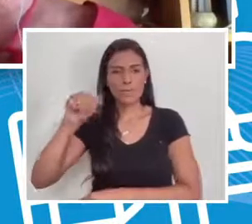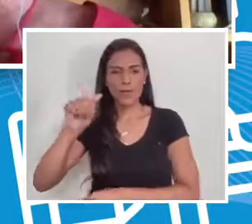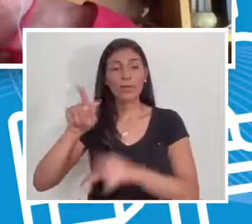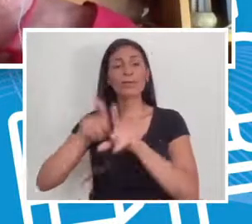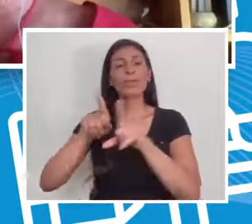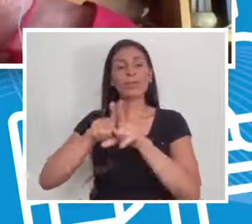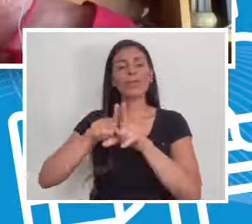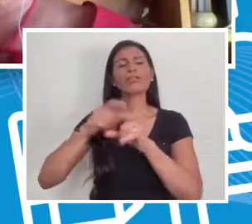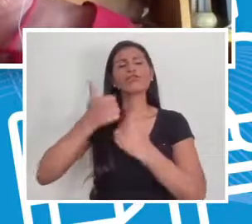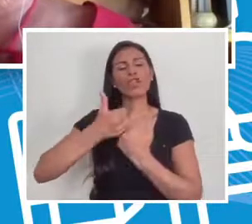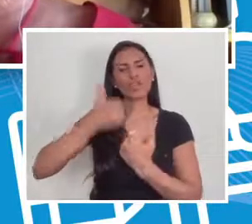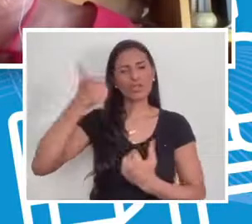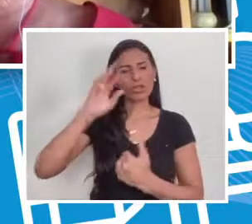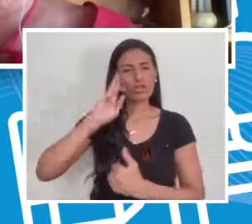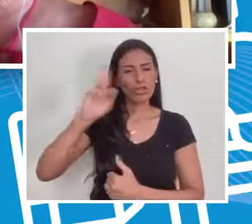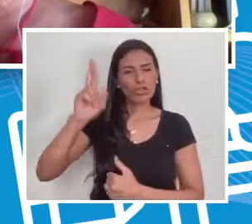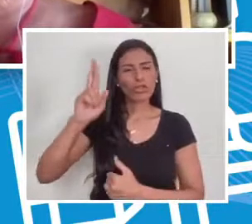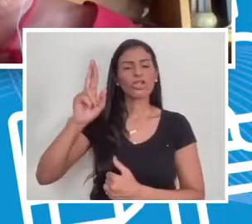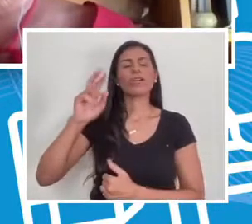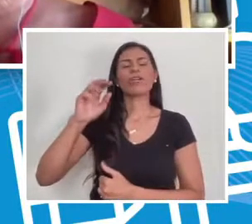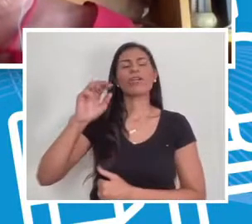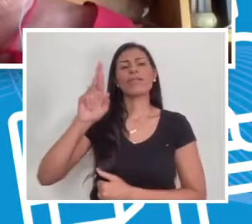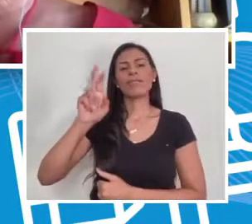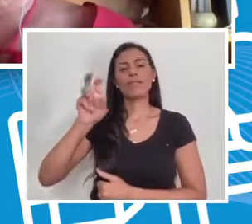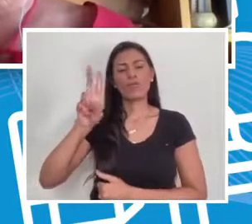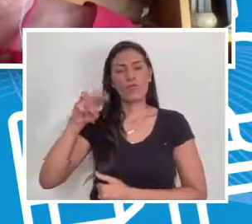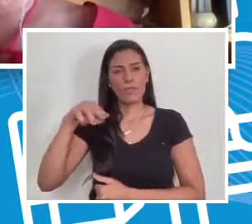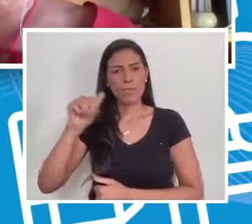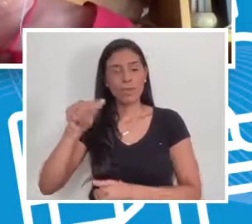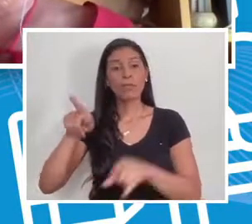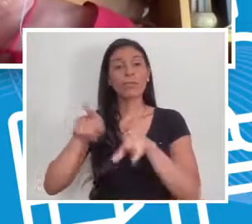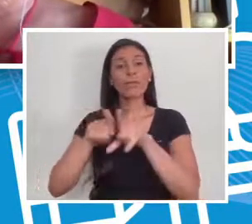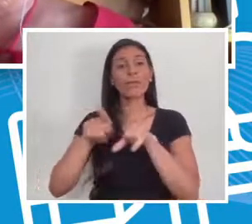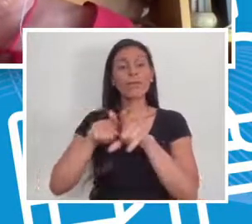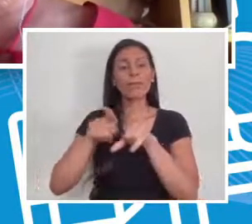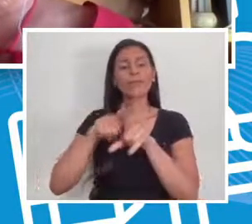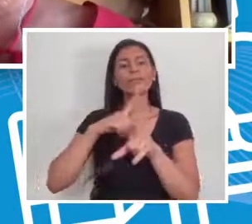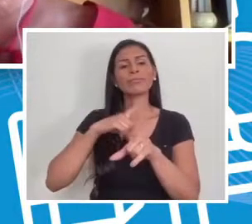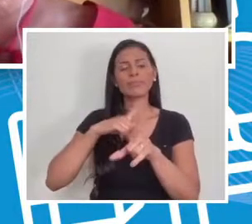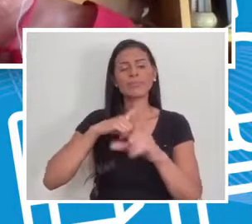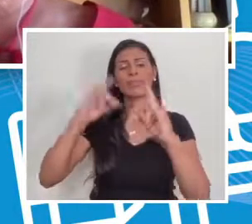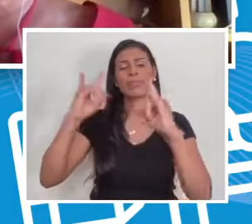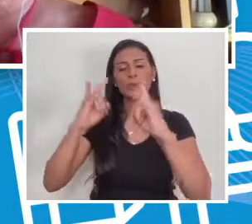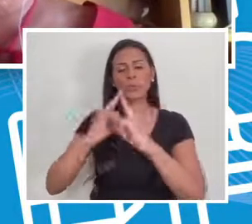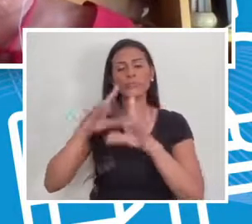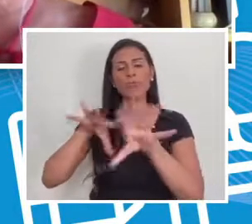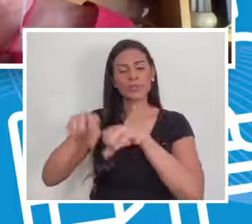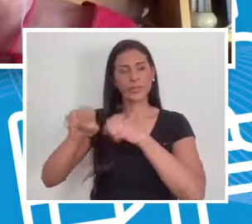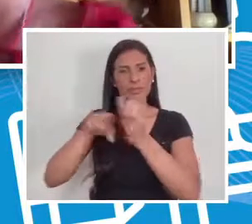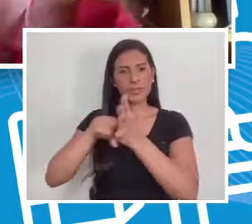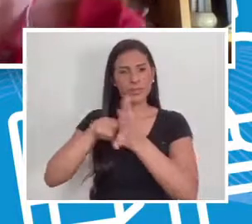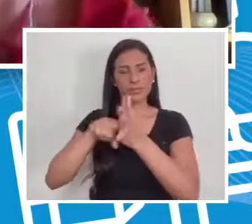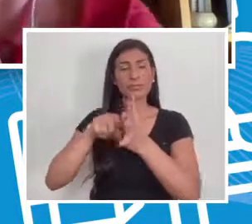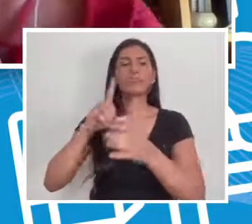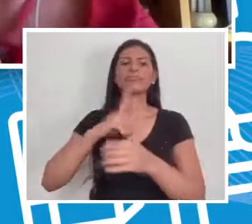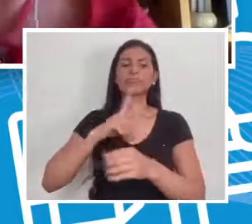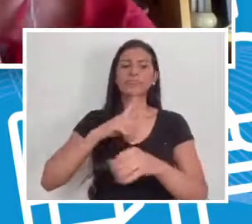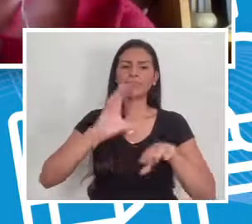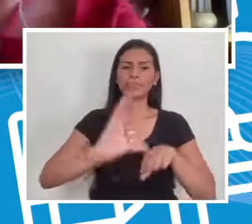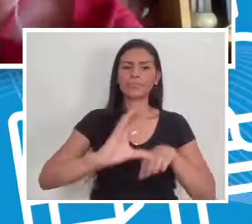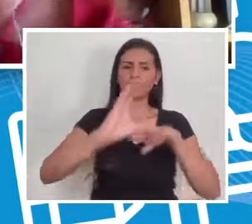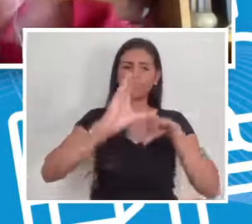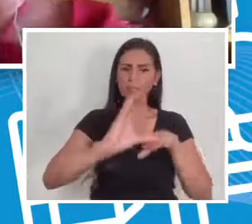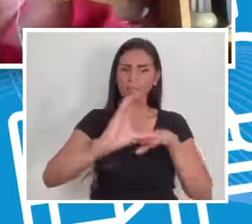e fundadora do Instituto Matema de Formação e Pesquisa. É conselheira do Conselho Estadual de Educação de